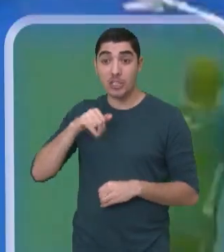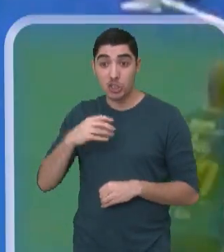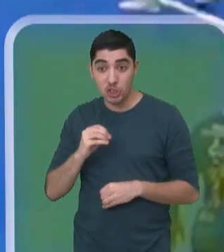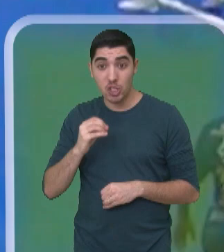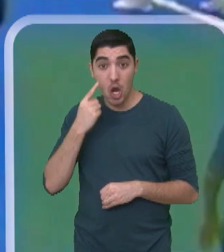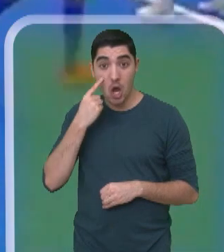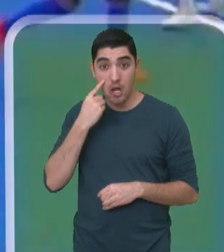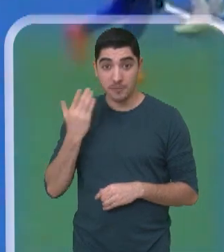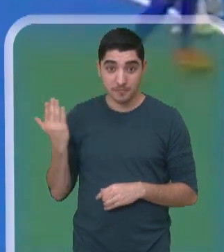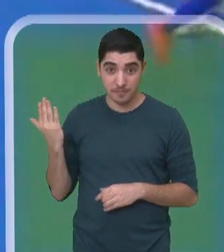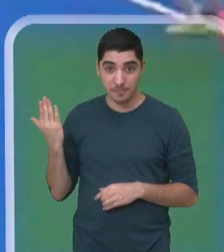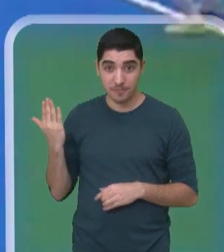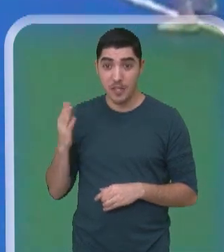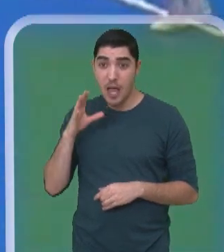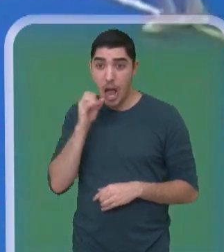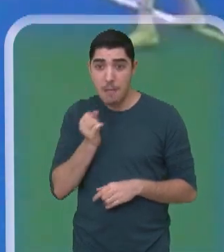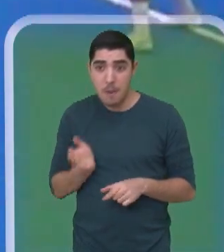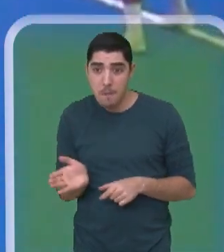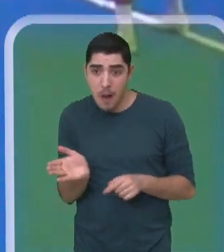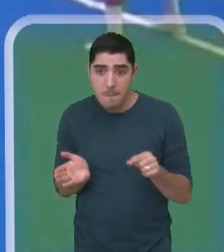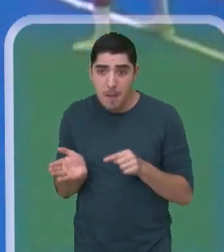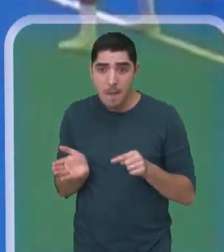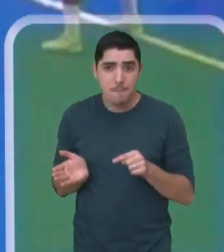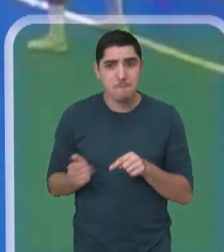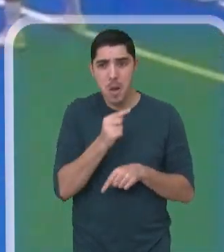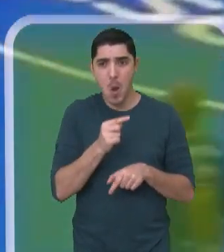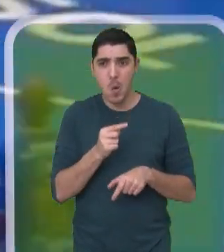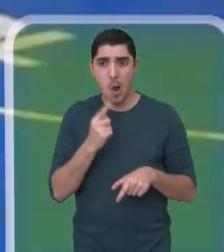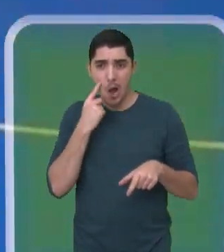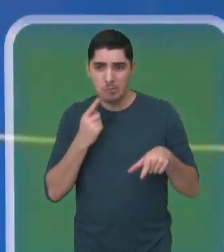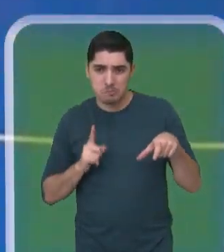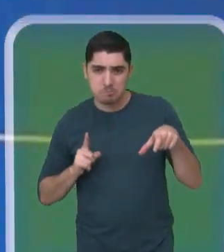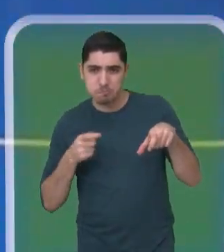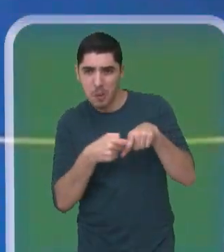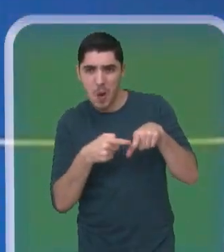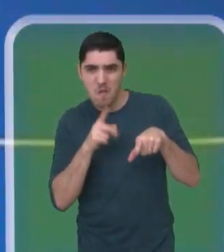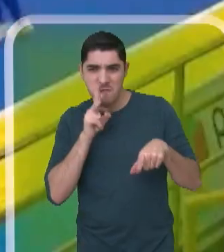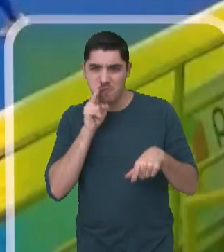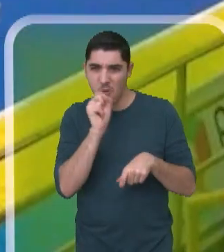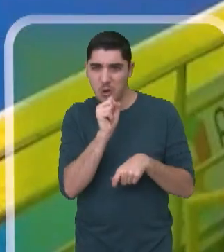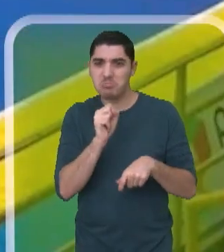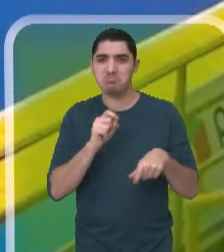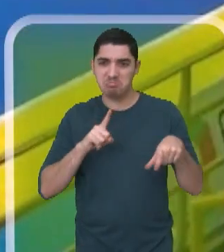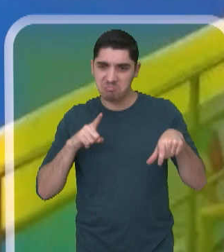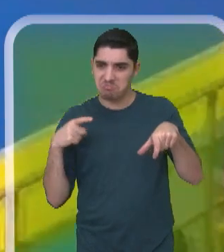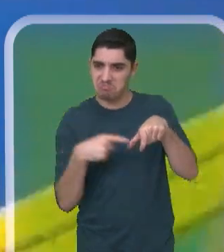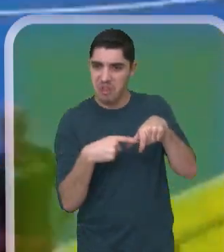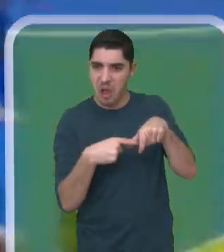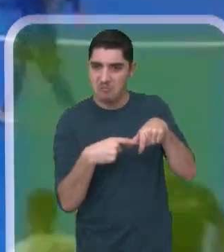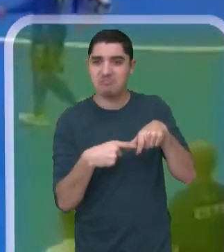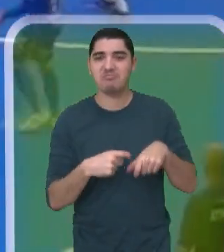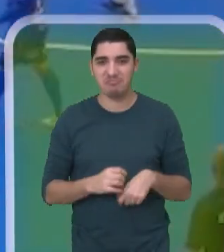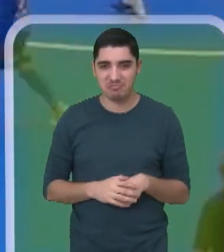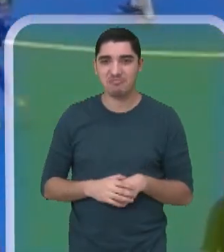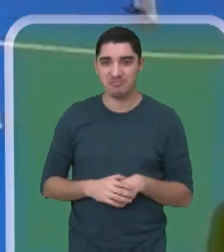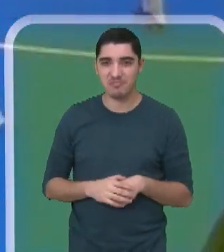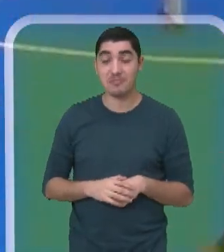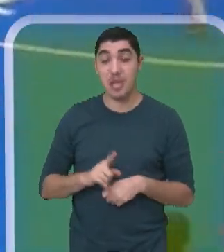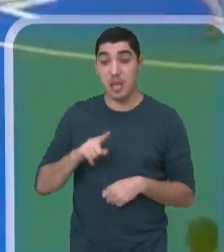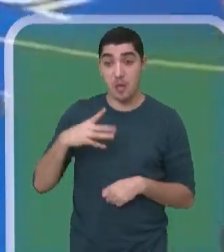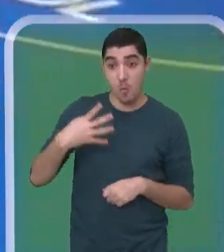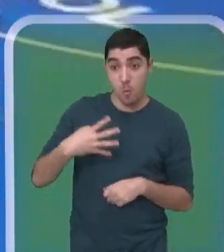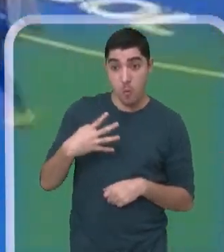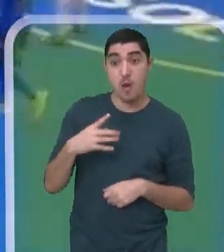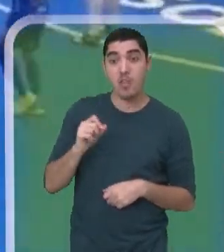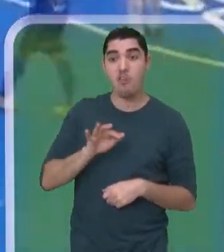lateral cobrado rapidinho, foi, voltou. Aí o Vandinho, senta o dedo, olha lá, ó, meteu no ângulo do goleirão da equipe do Taboão. O quarto saiu